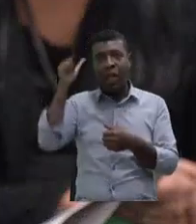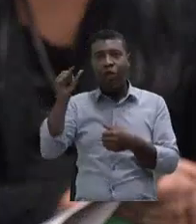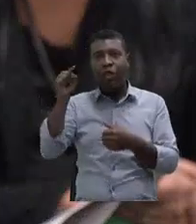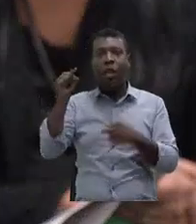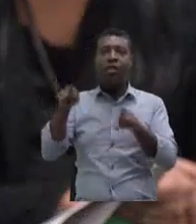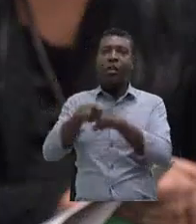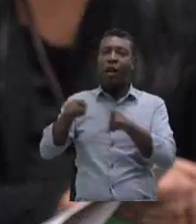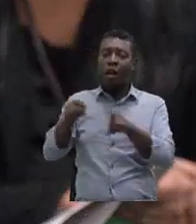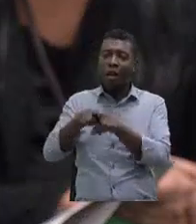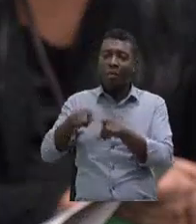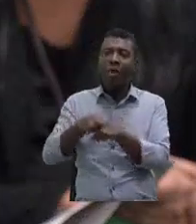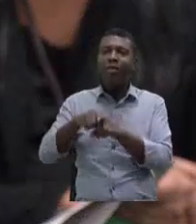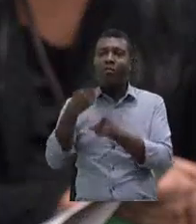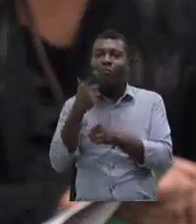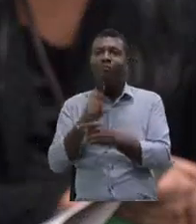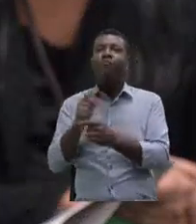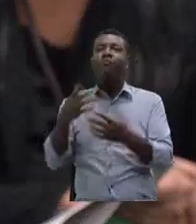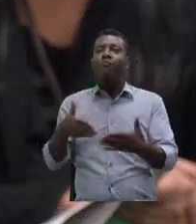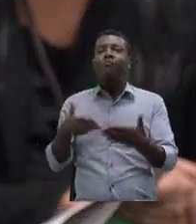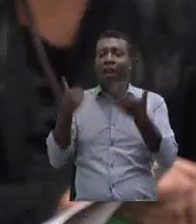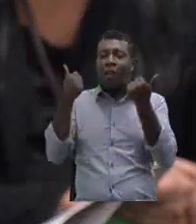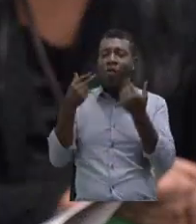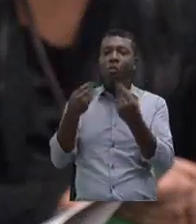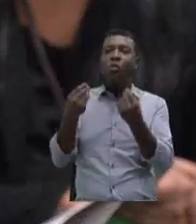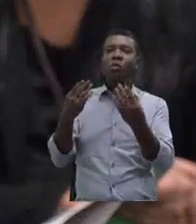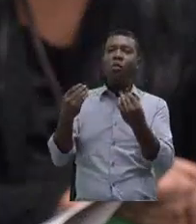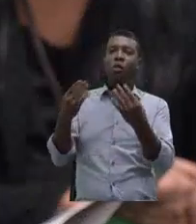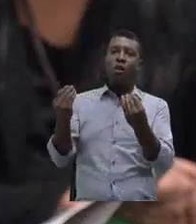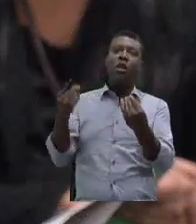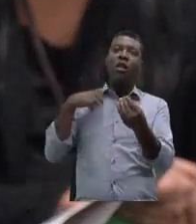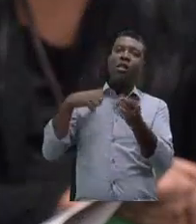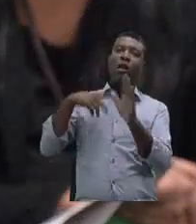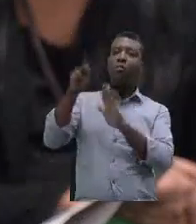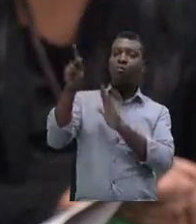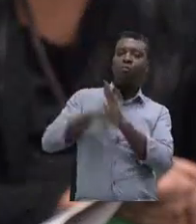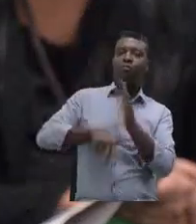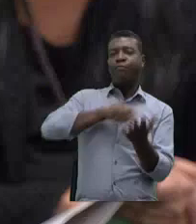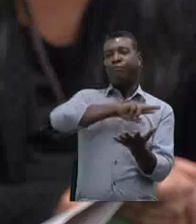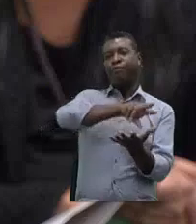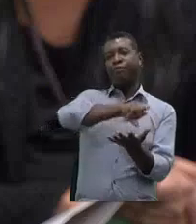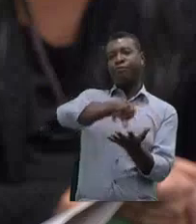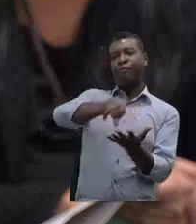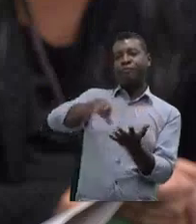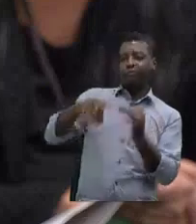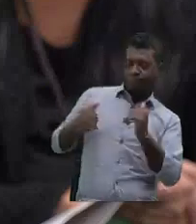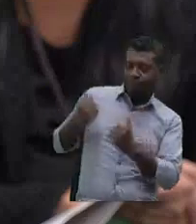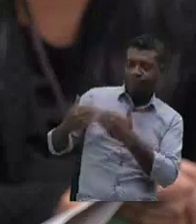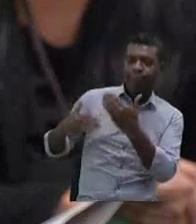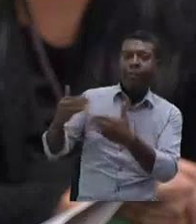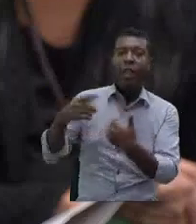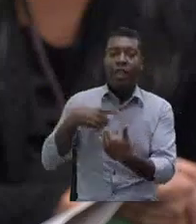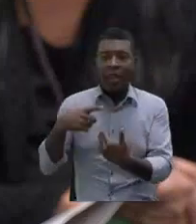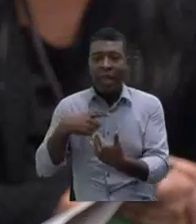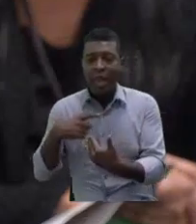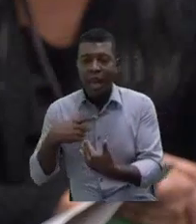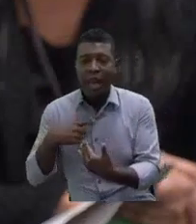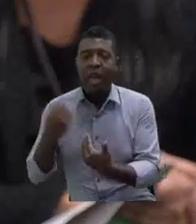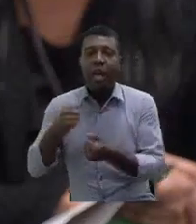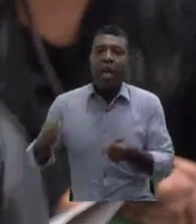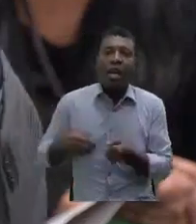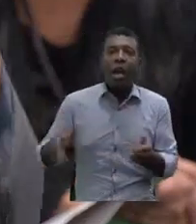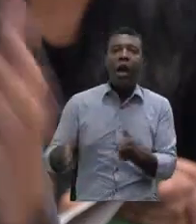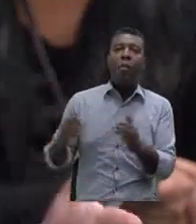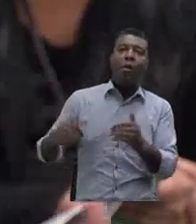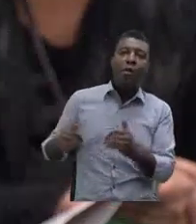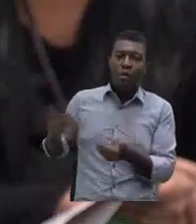muito contemplada com o estudo, temos grandes projetos em andamento, grandes caminhos aí a serem percorridos, que, né, no